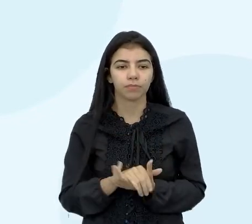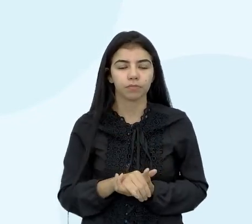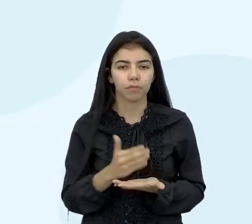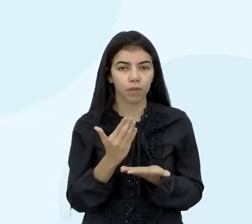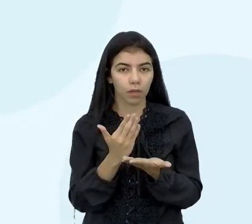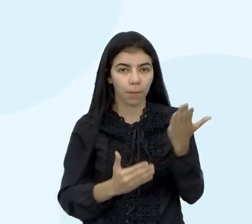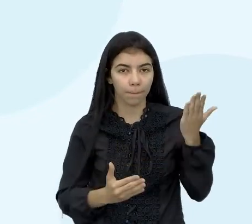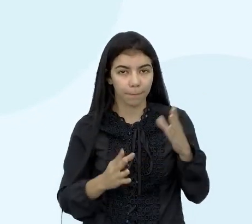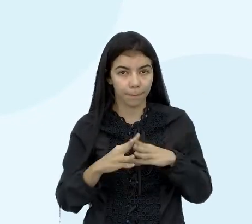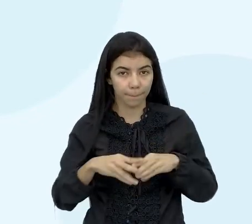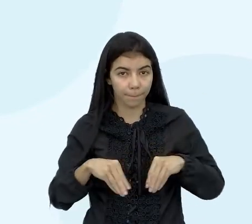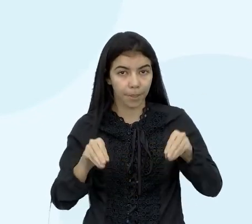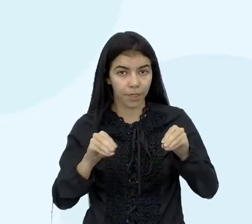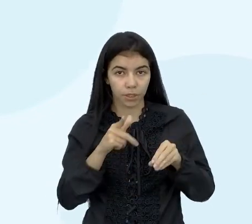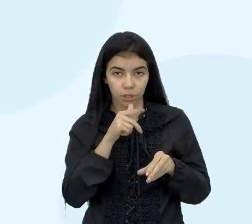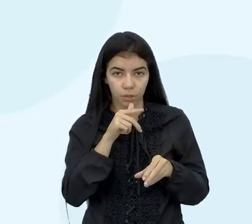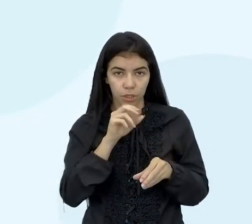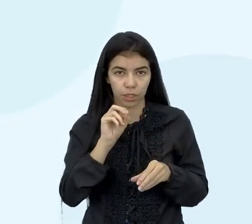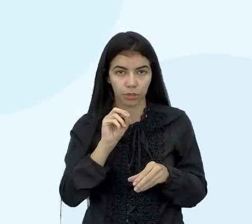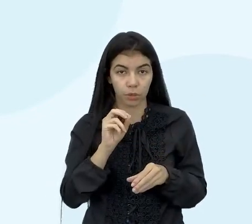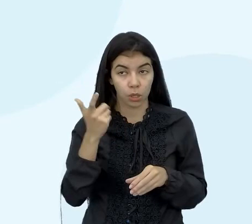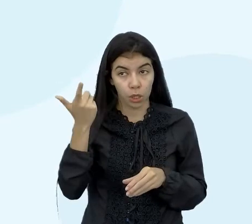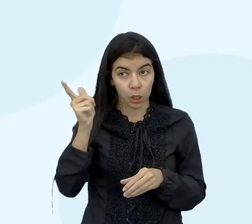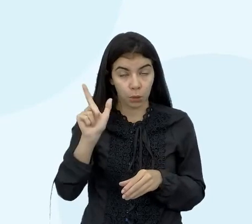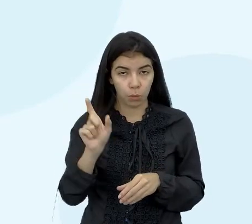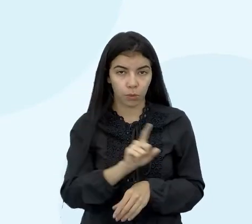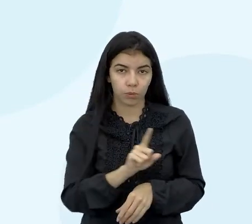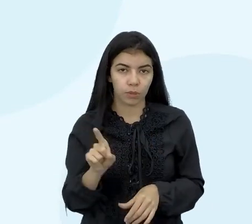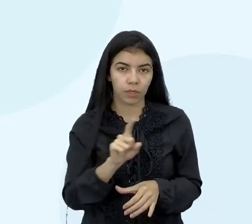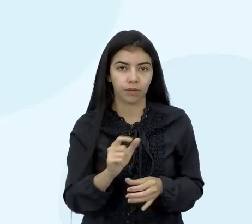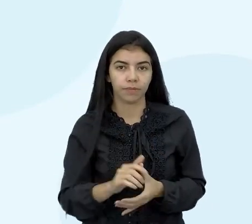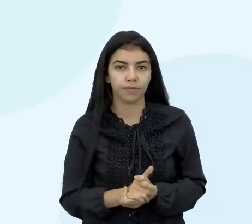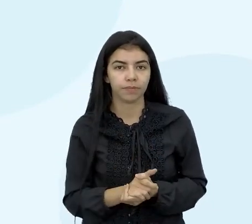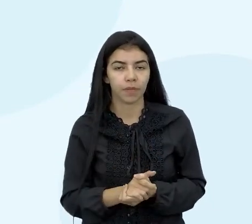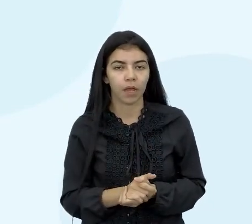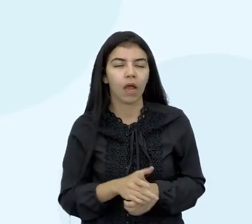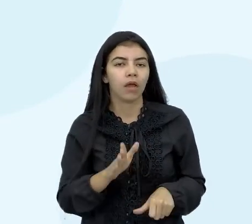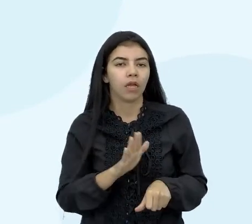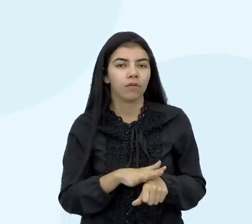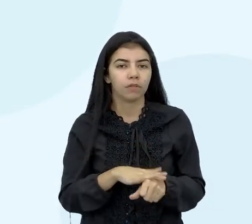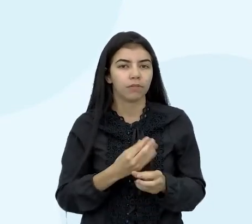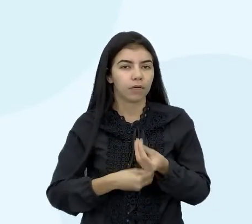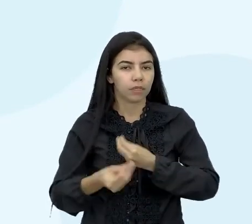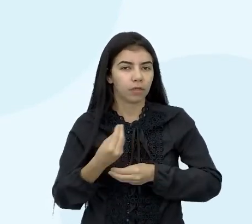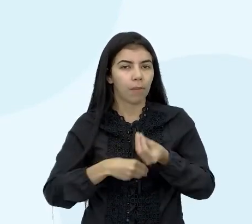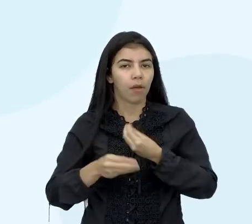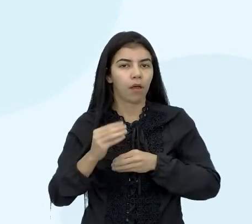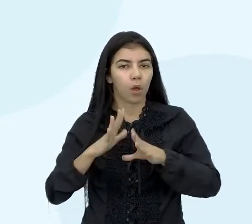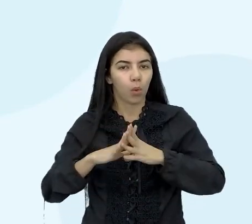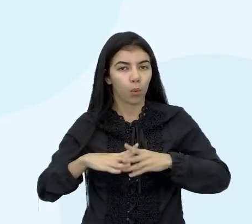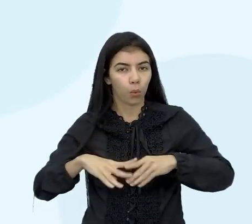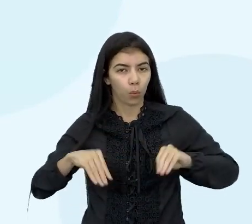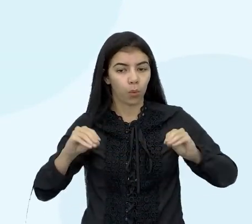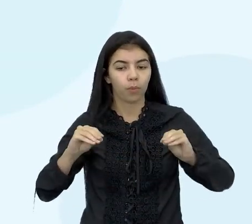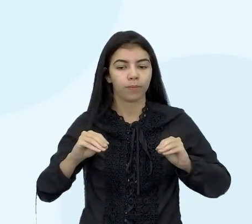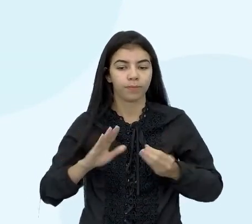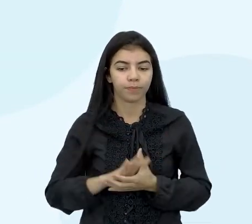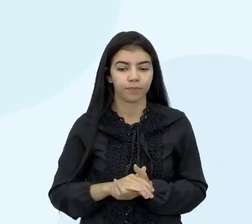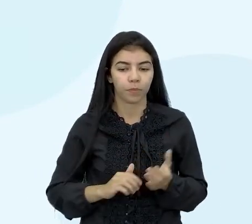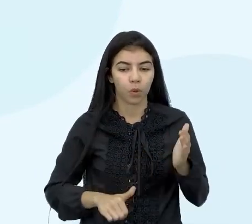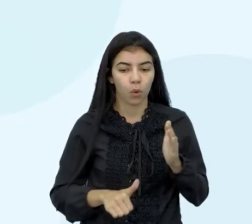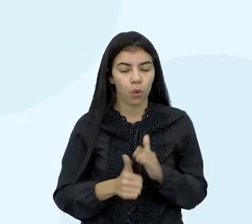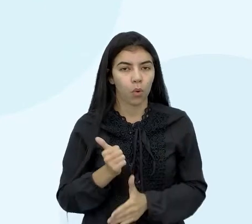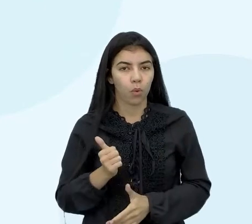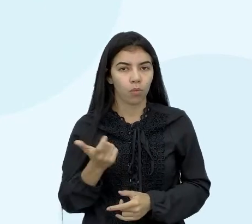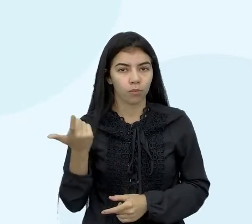um determinado líquido e o outro não, tá? E aí você faz esse processo de dissolução, dissolve um e o outro você sabe que vai